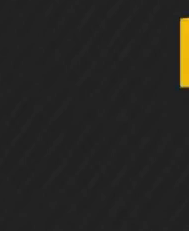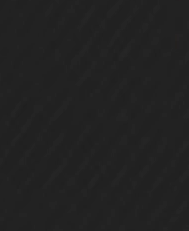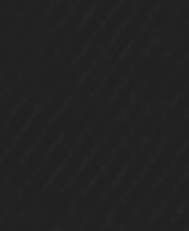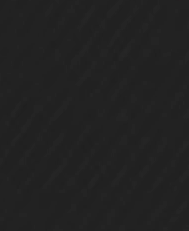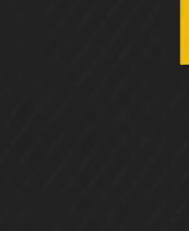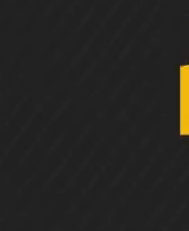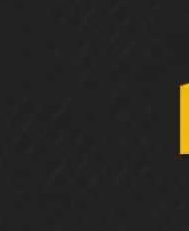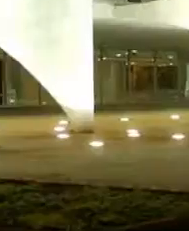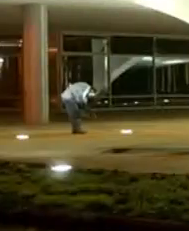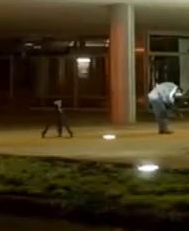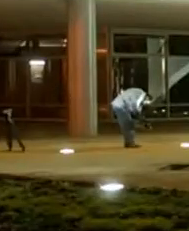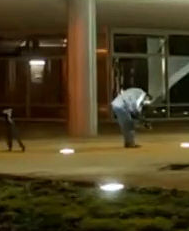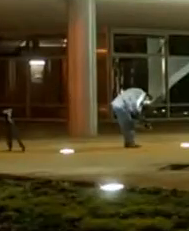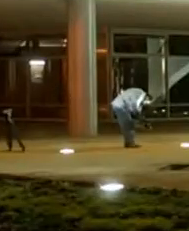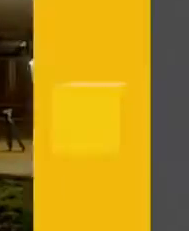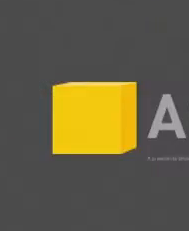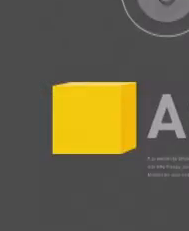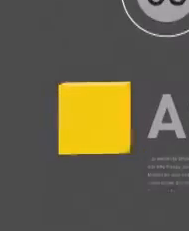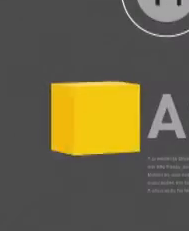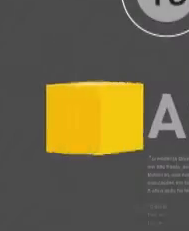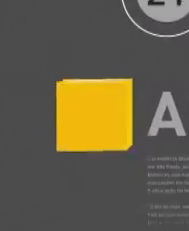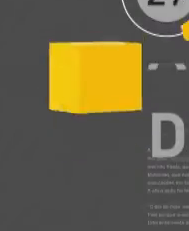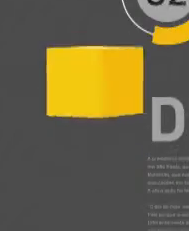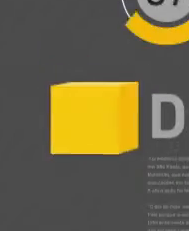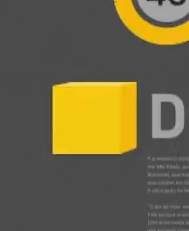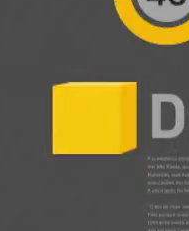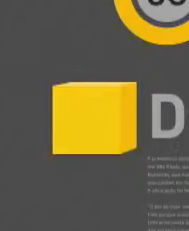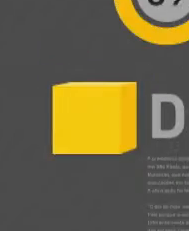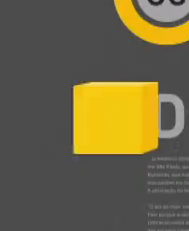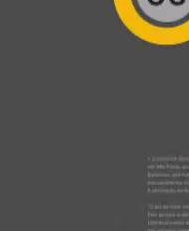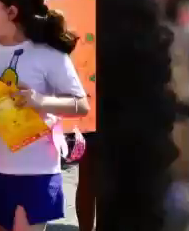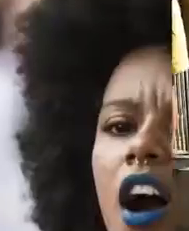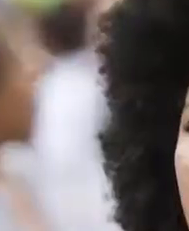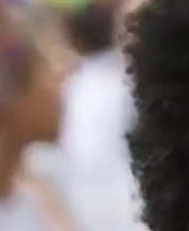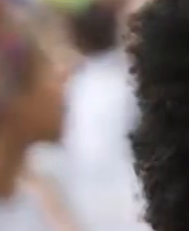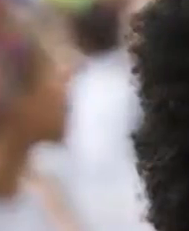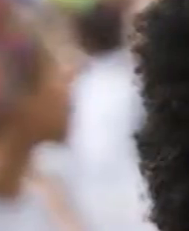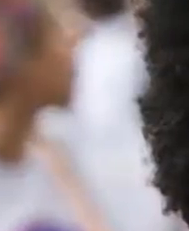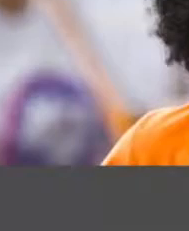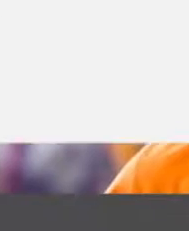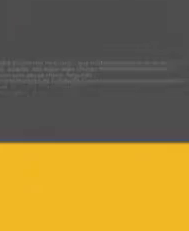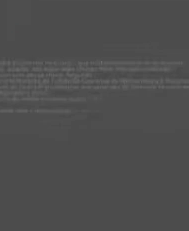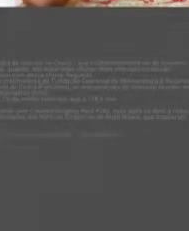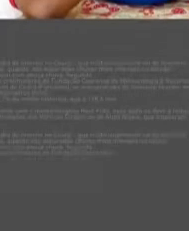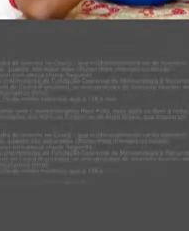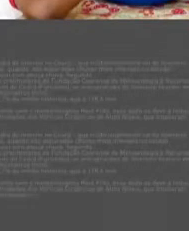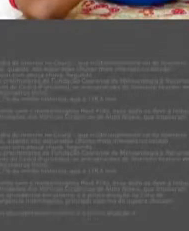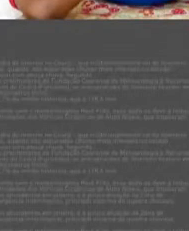Música.